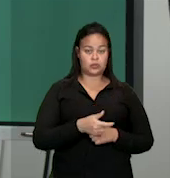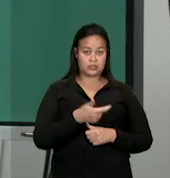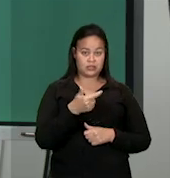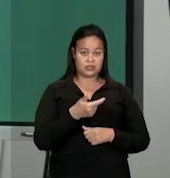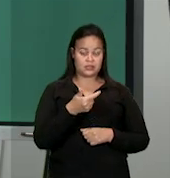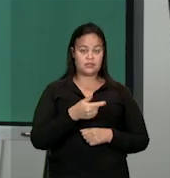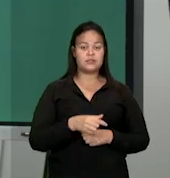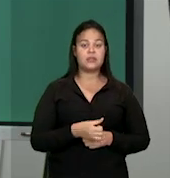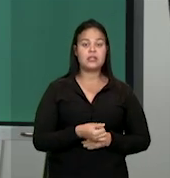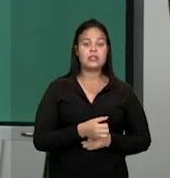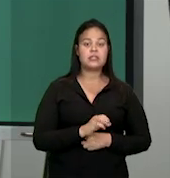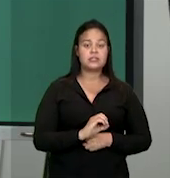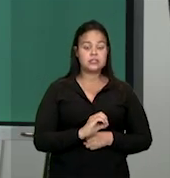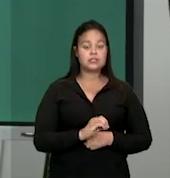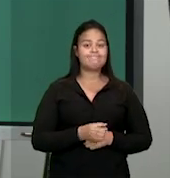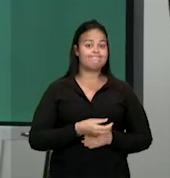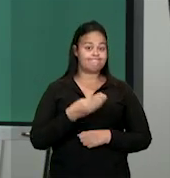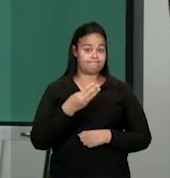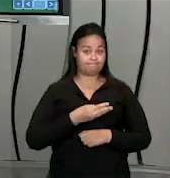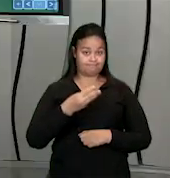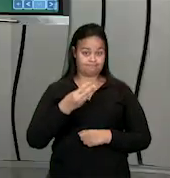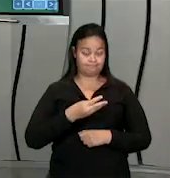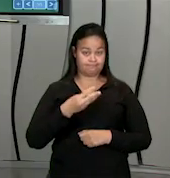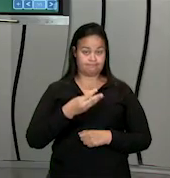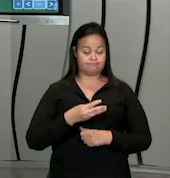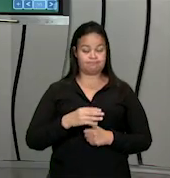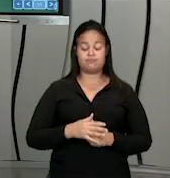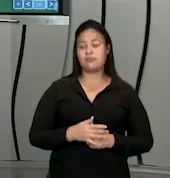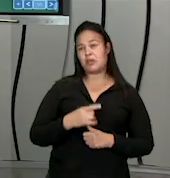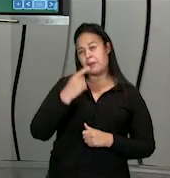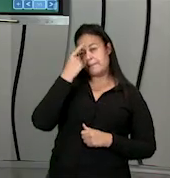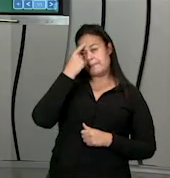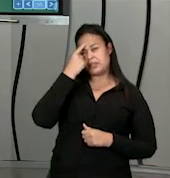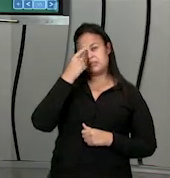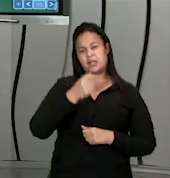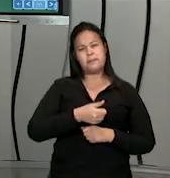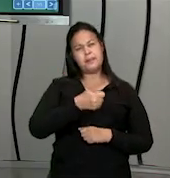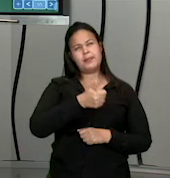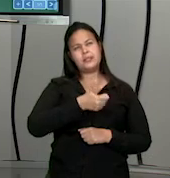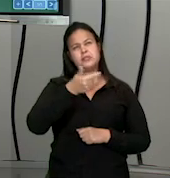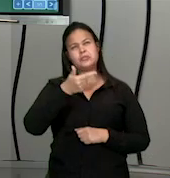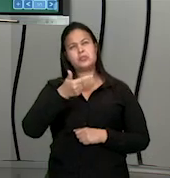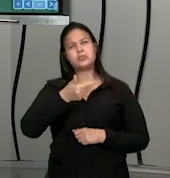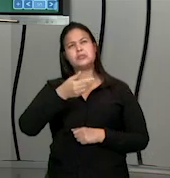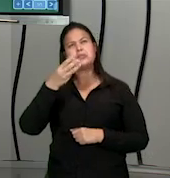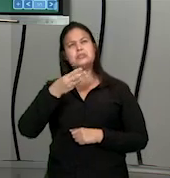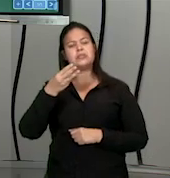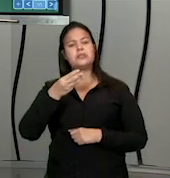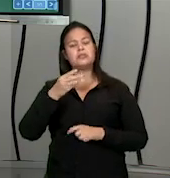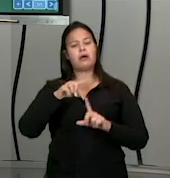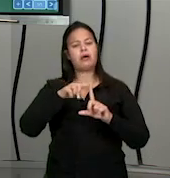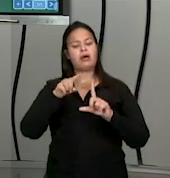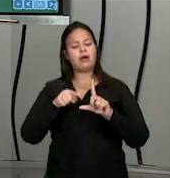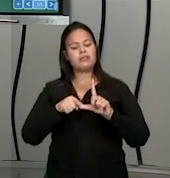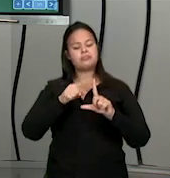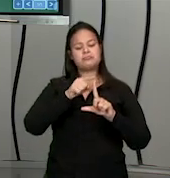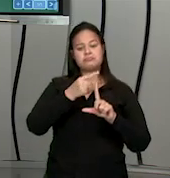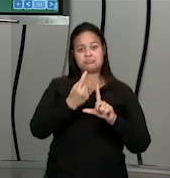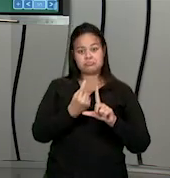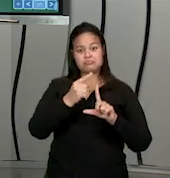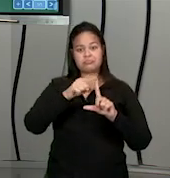e o 60 é o terceiro. Vamos pensar assim, ó, primeiro ângulo, segundo ângulo, terceiro ângulo. Feito